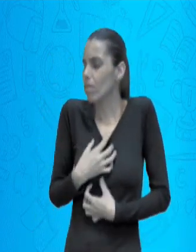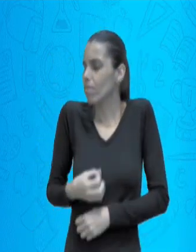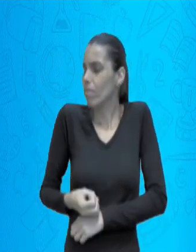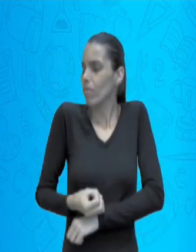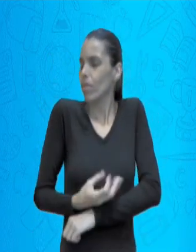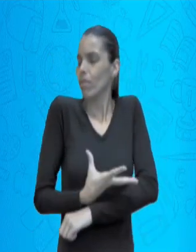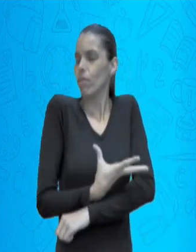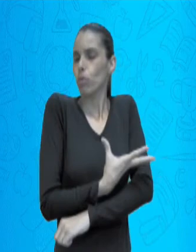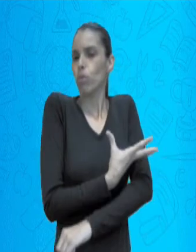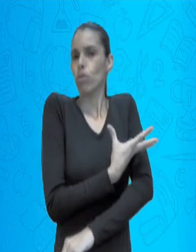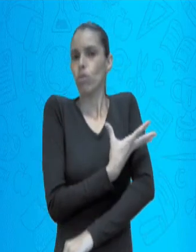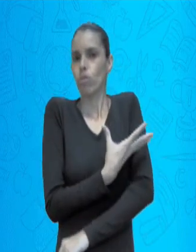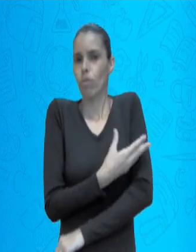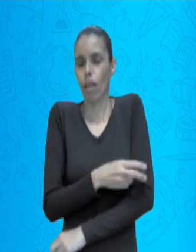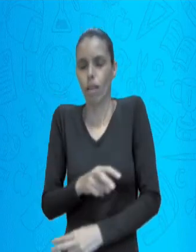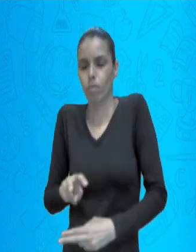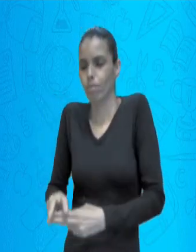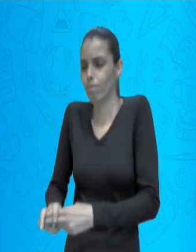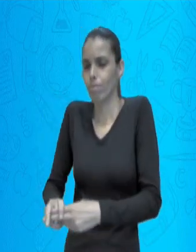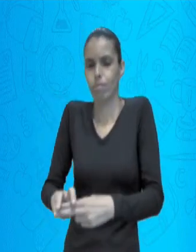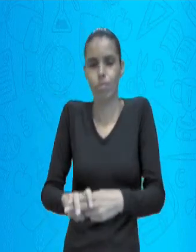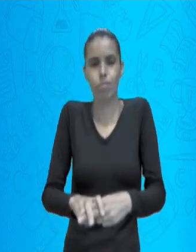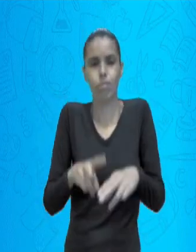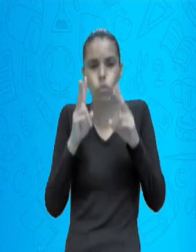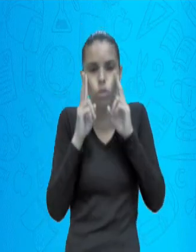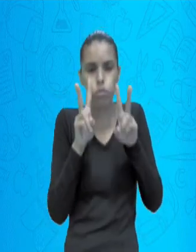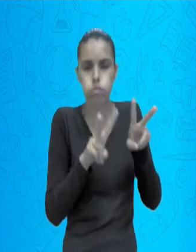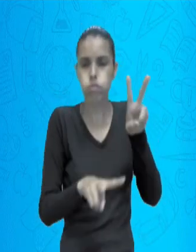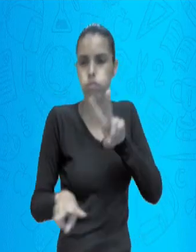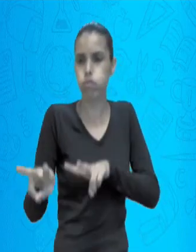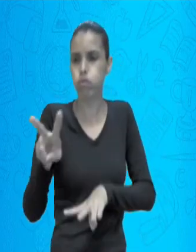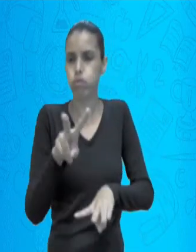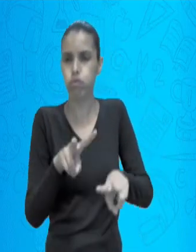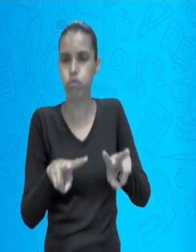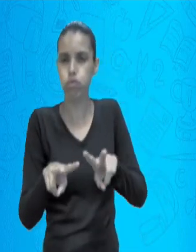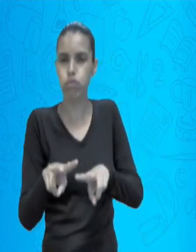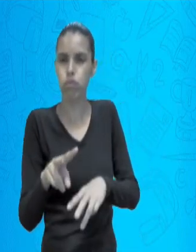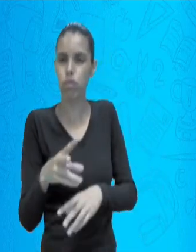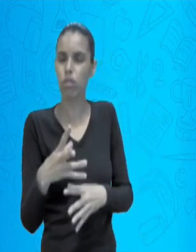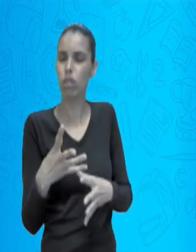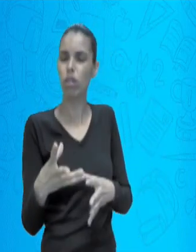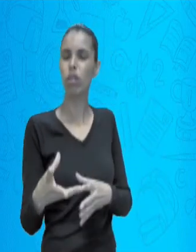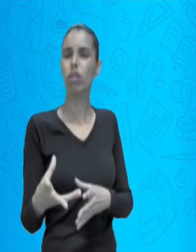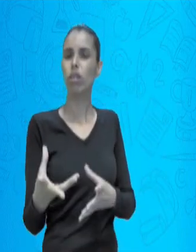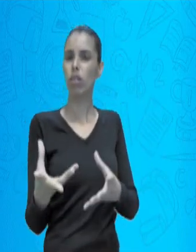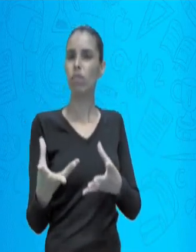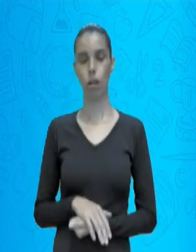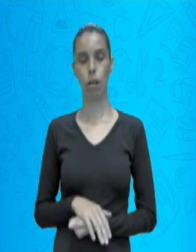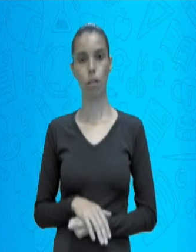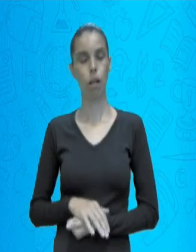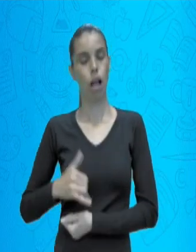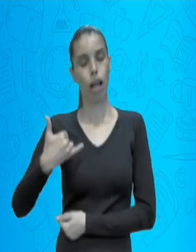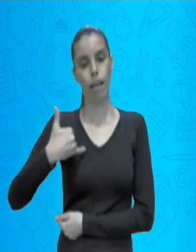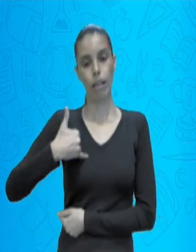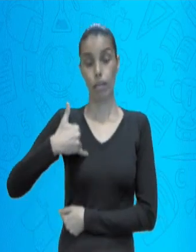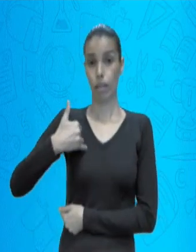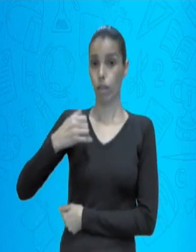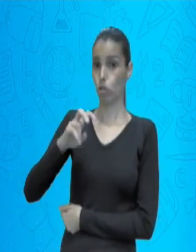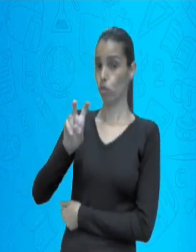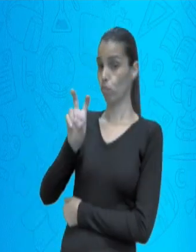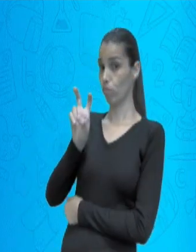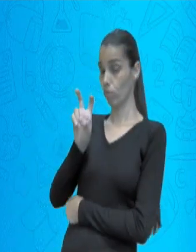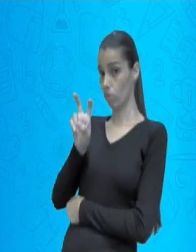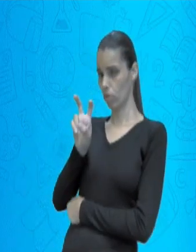infinita, como se fosse o mar, e ele fez do rio o seu primeiro amigo. Com 5